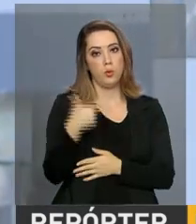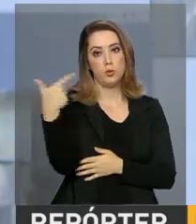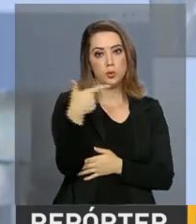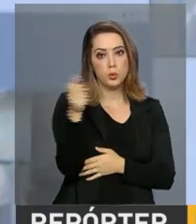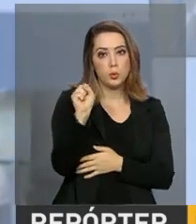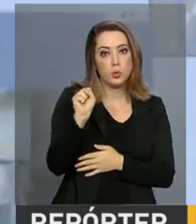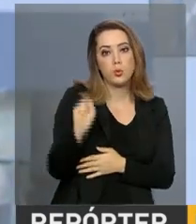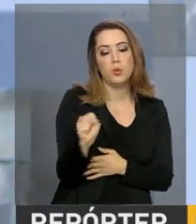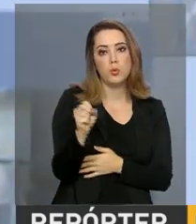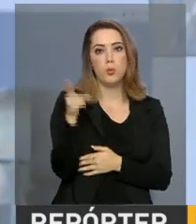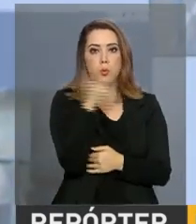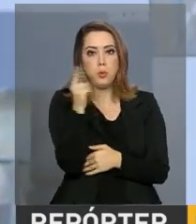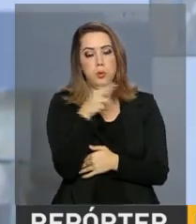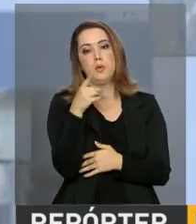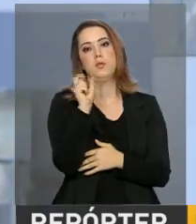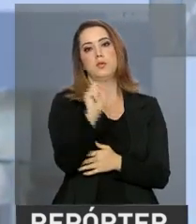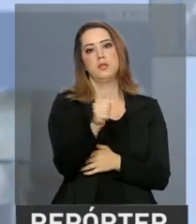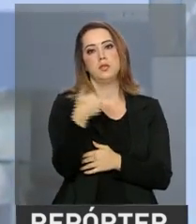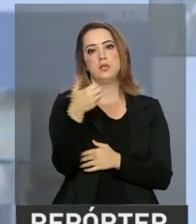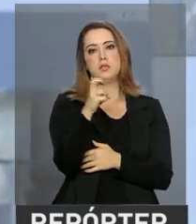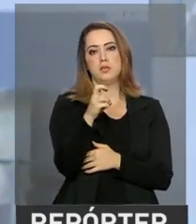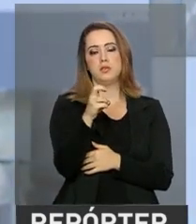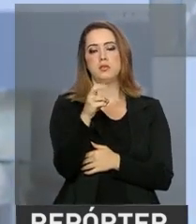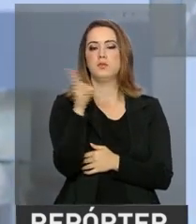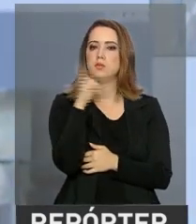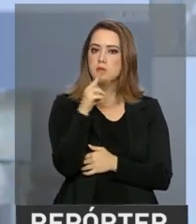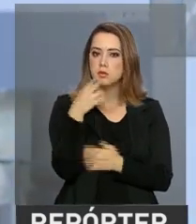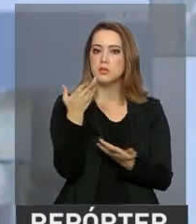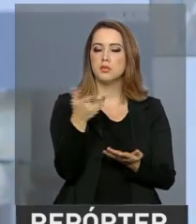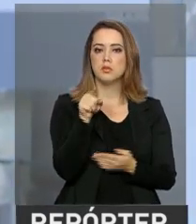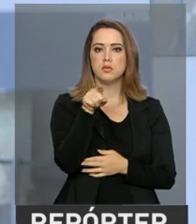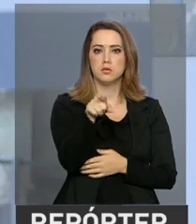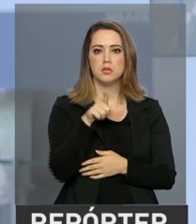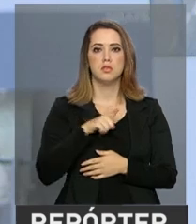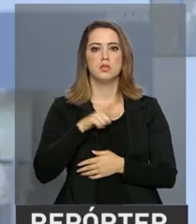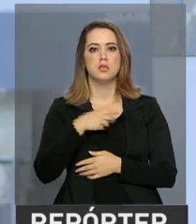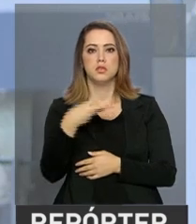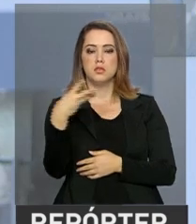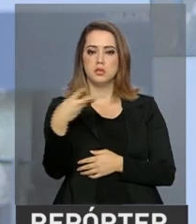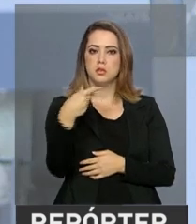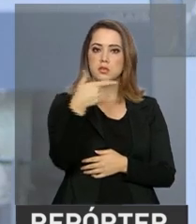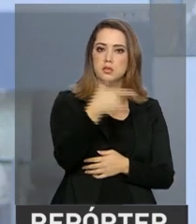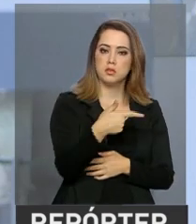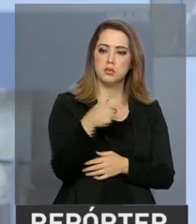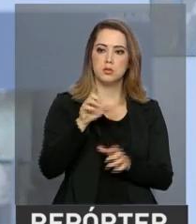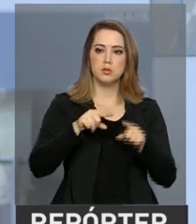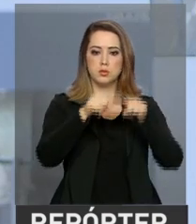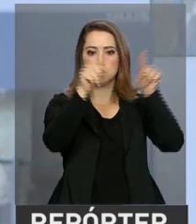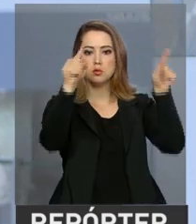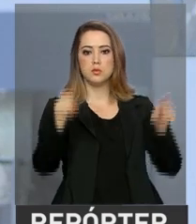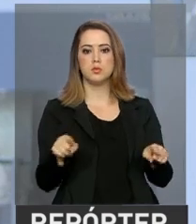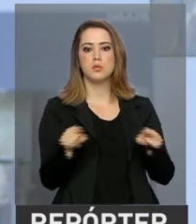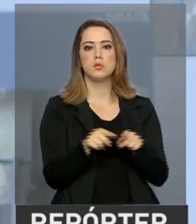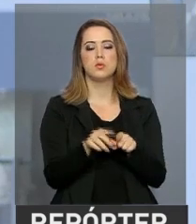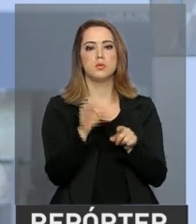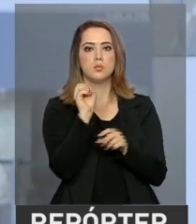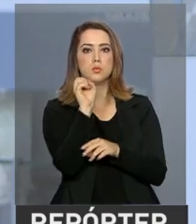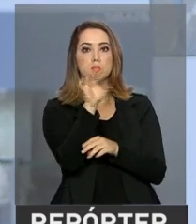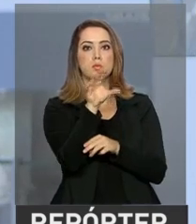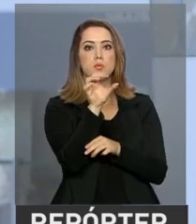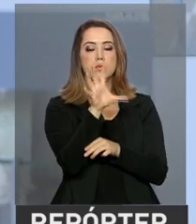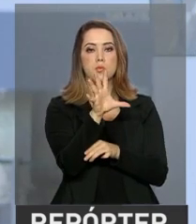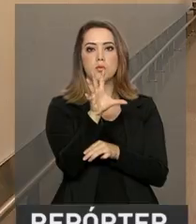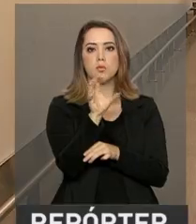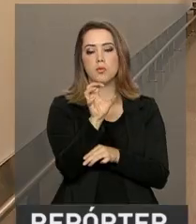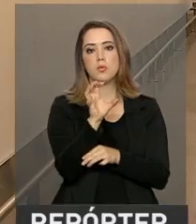ou seja, cerca de 15 vezes mais ágil. Ao todo, são 32 equipamentos distribuídos em 14 aeroportos de todo